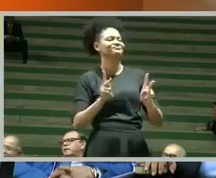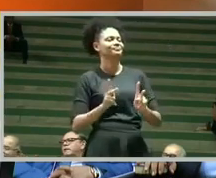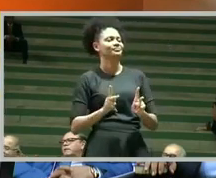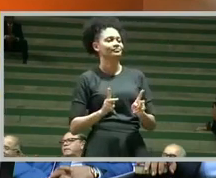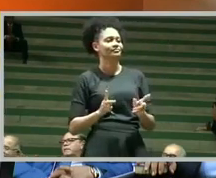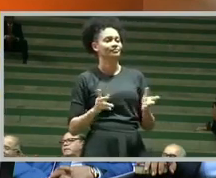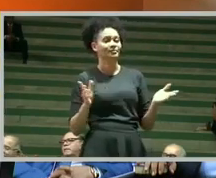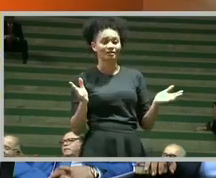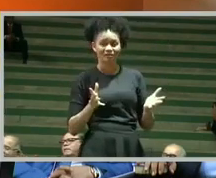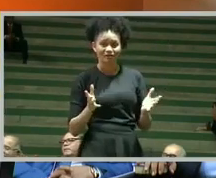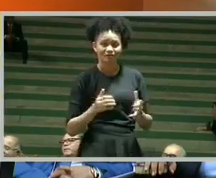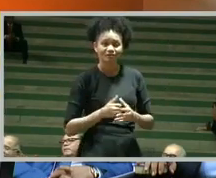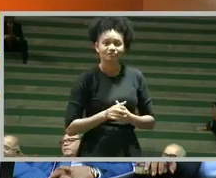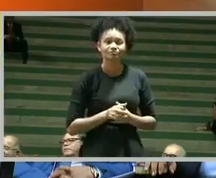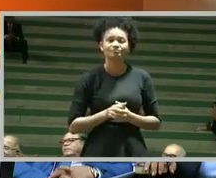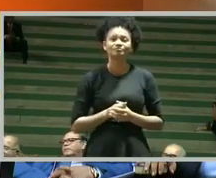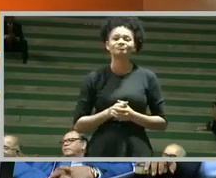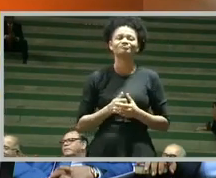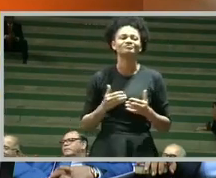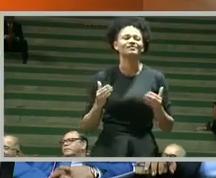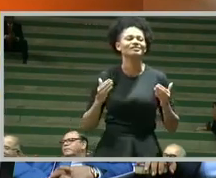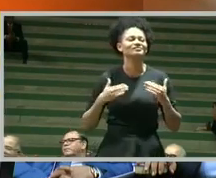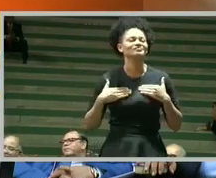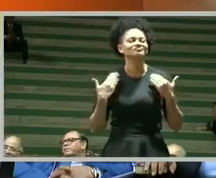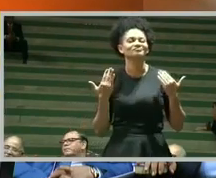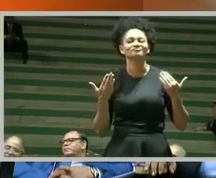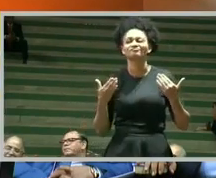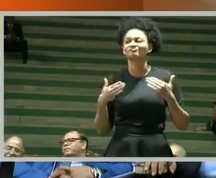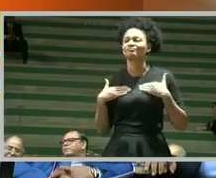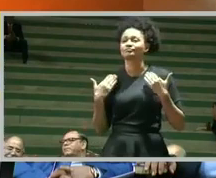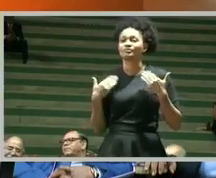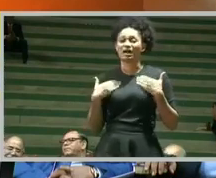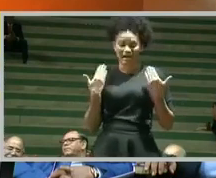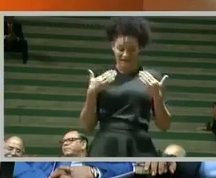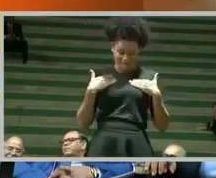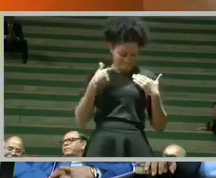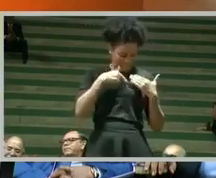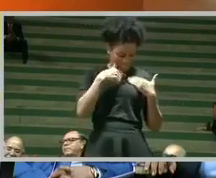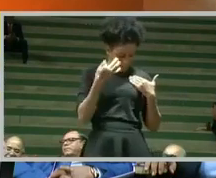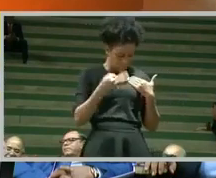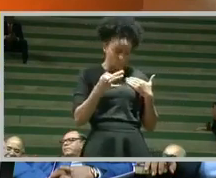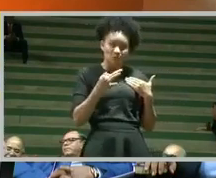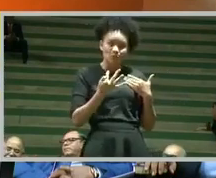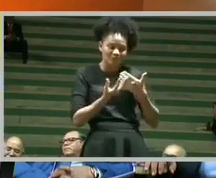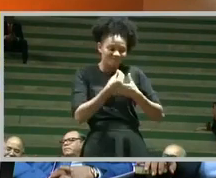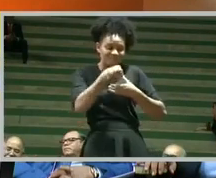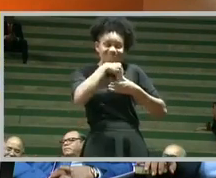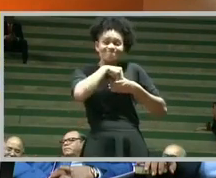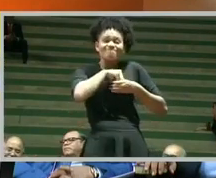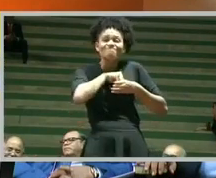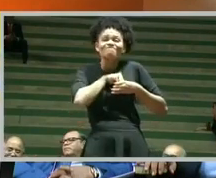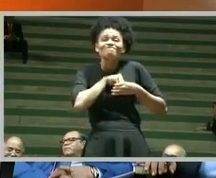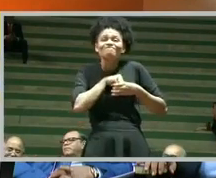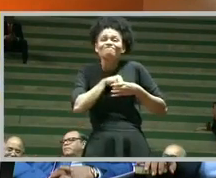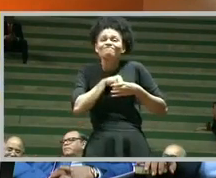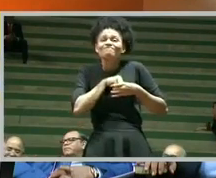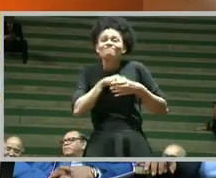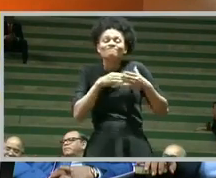Agora eu acho lindo. E alegria não é dor, é alegria